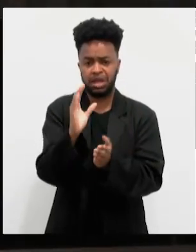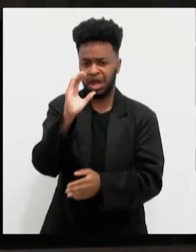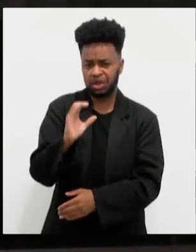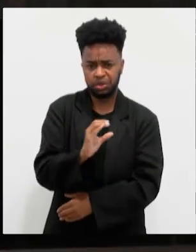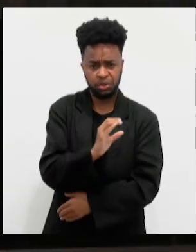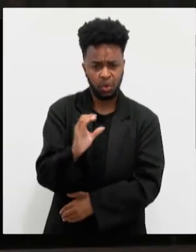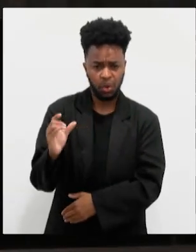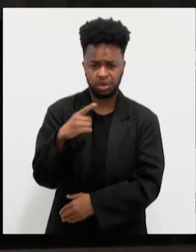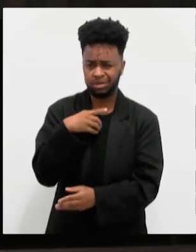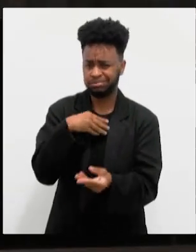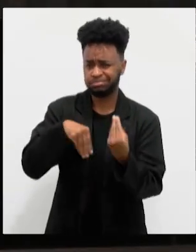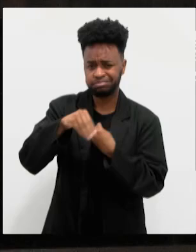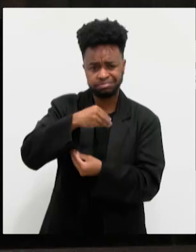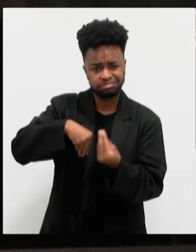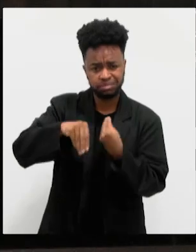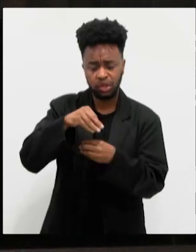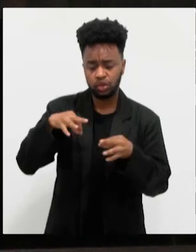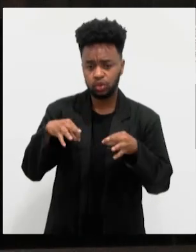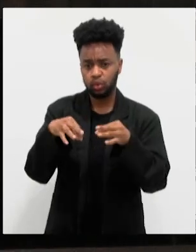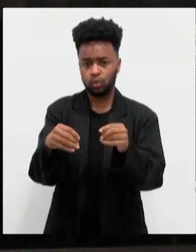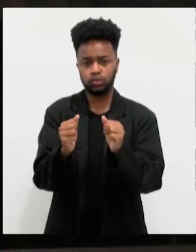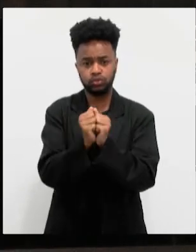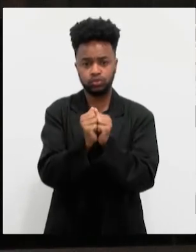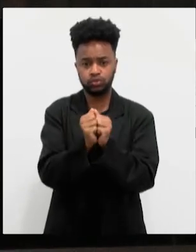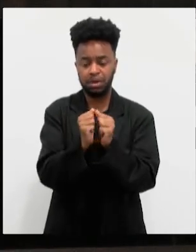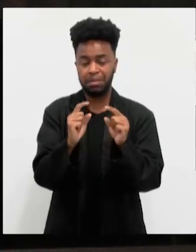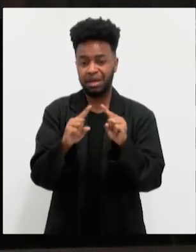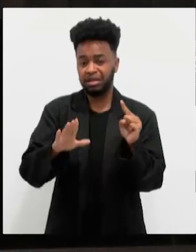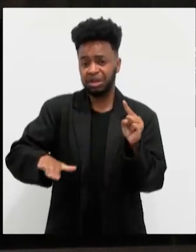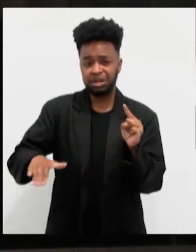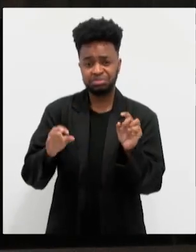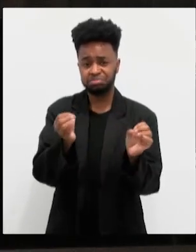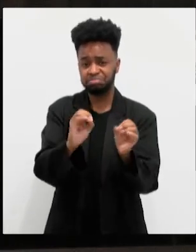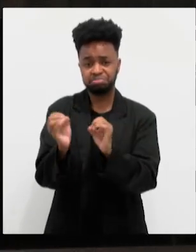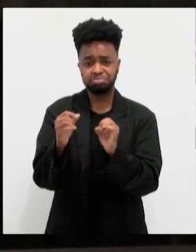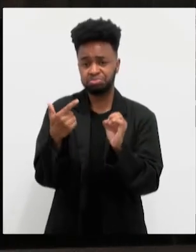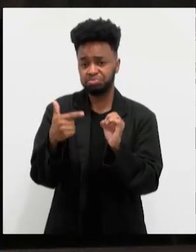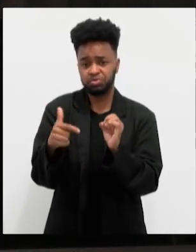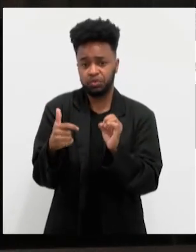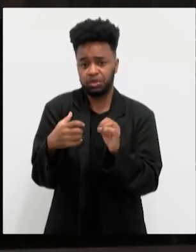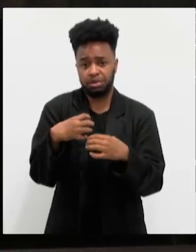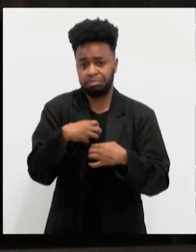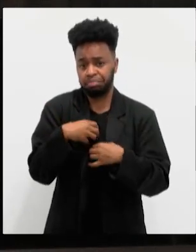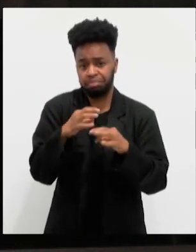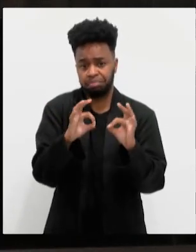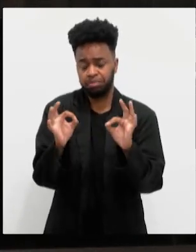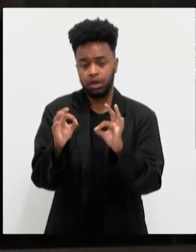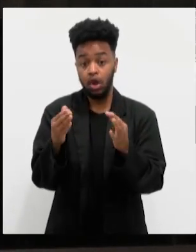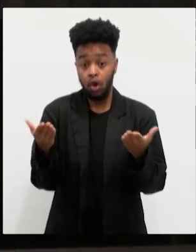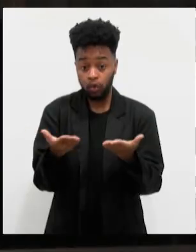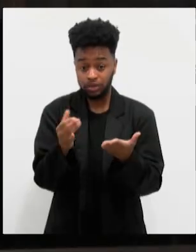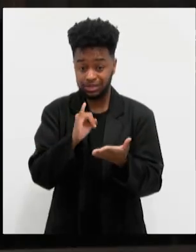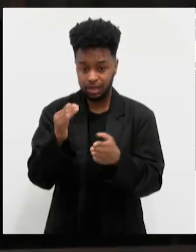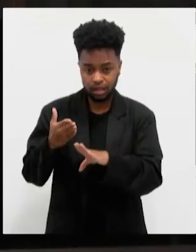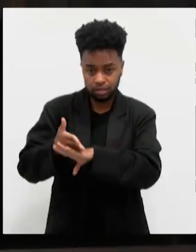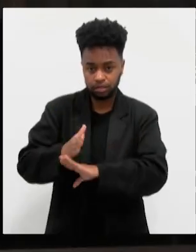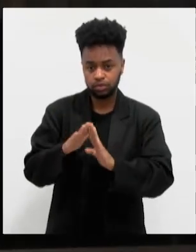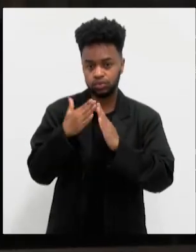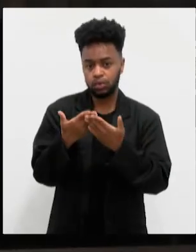Era uma confusão, nós todos. Nenhuma criança tinha qualquer sentido. Hoje, você entra numa escola